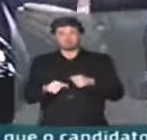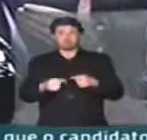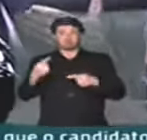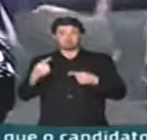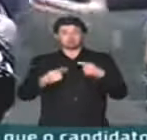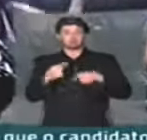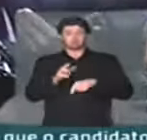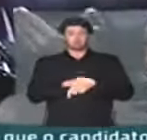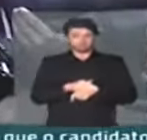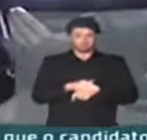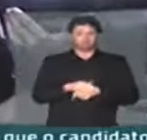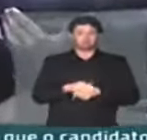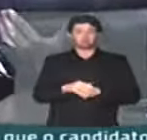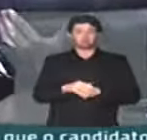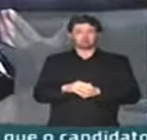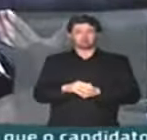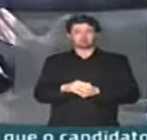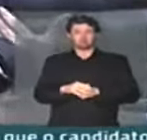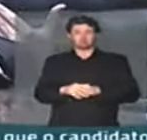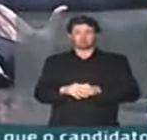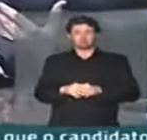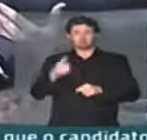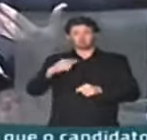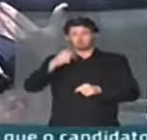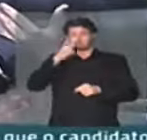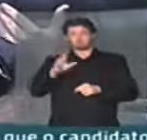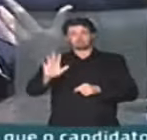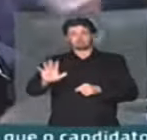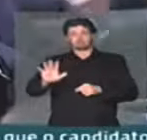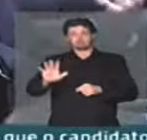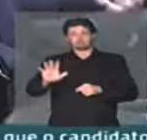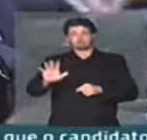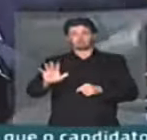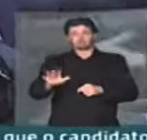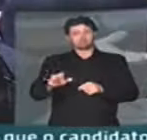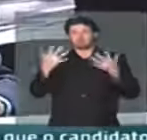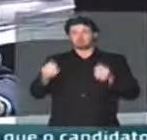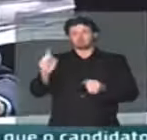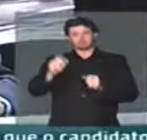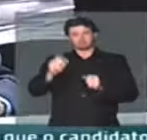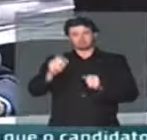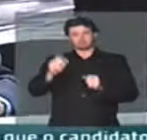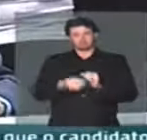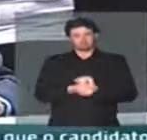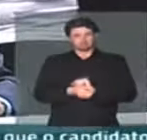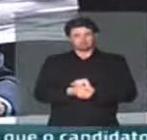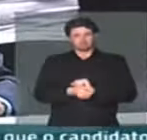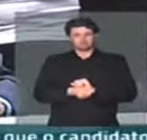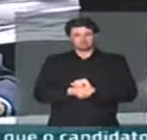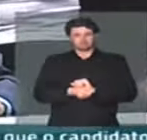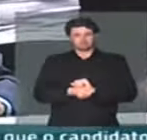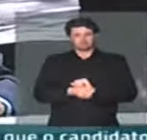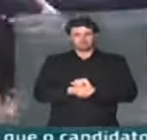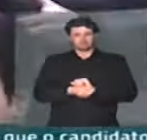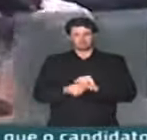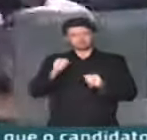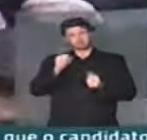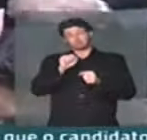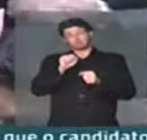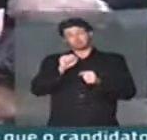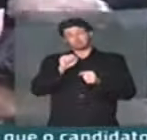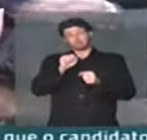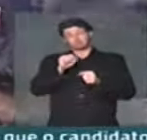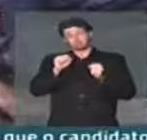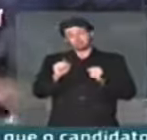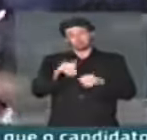a questão de tempo e fundo. Deputado, e a emenda de Vossa Excelência 25, ela foi inadmitida. Mesmo que nós pudéssemos votar